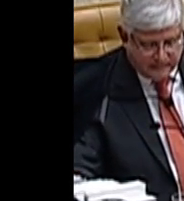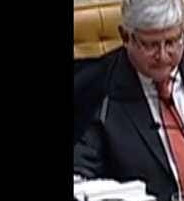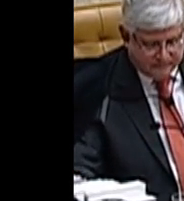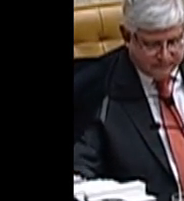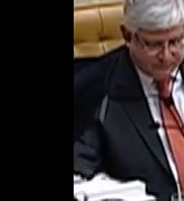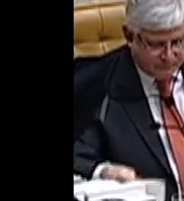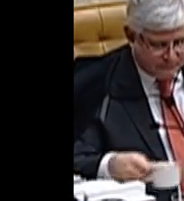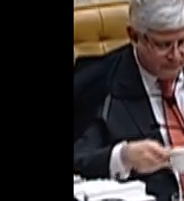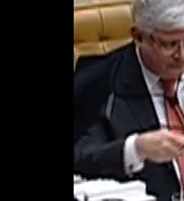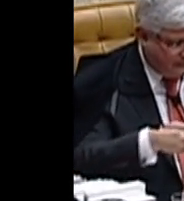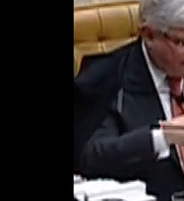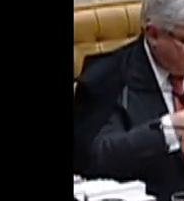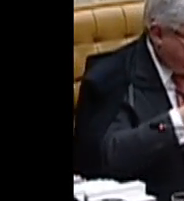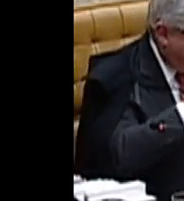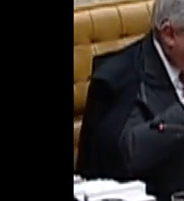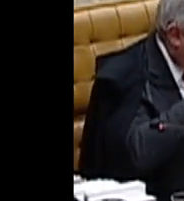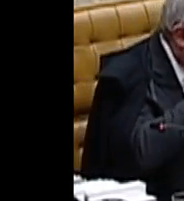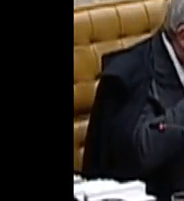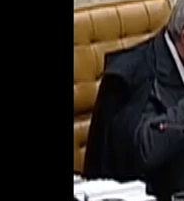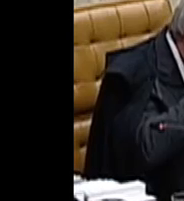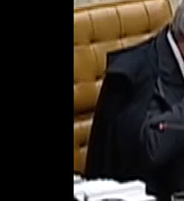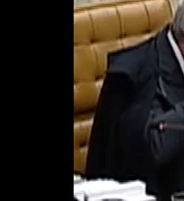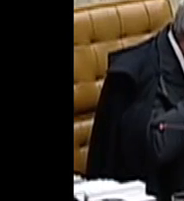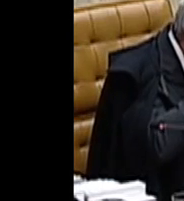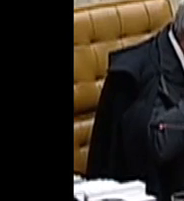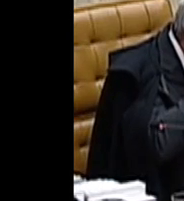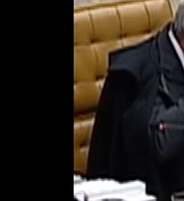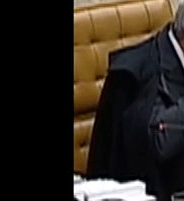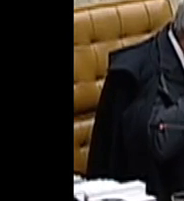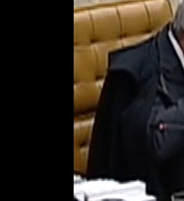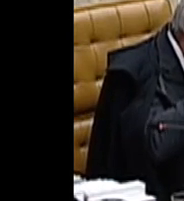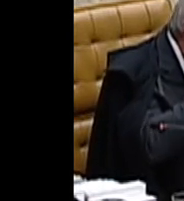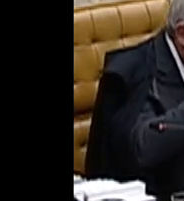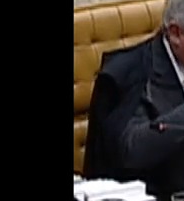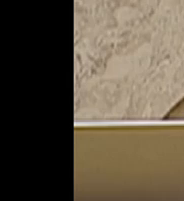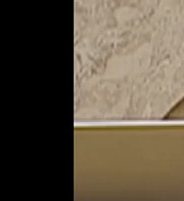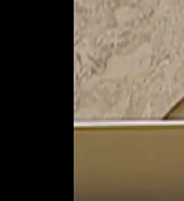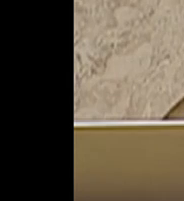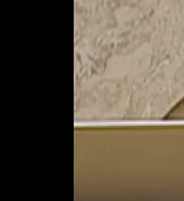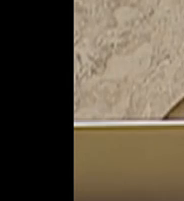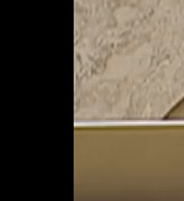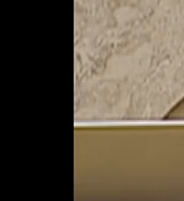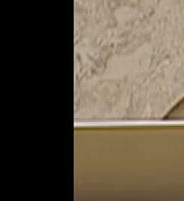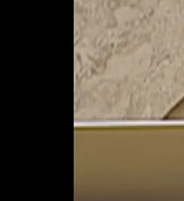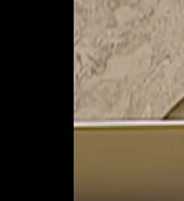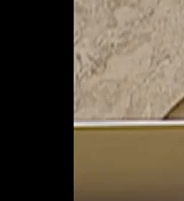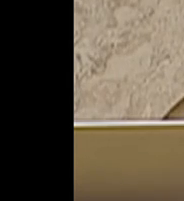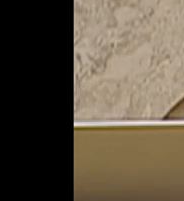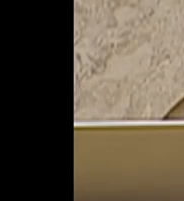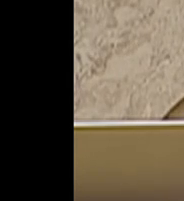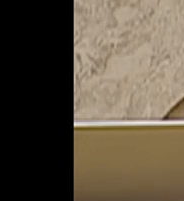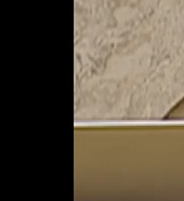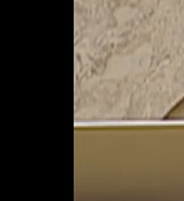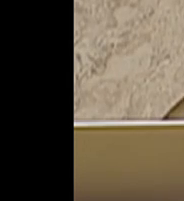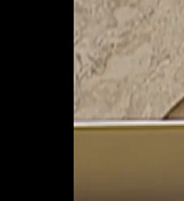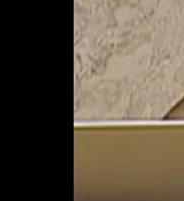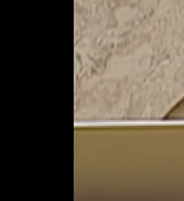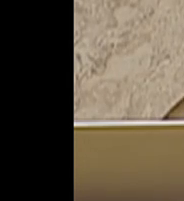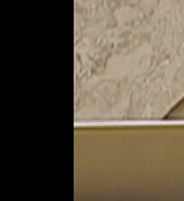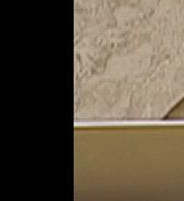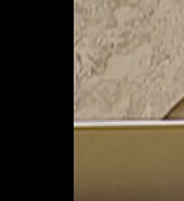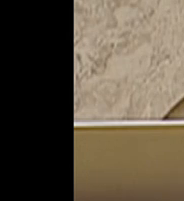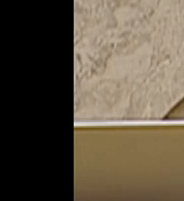ministra Carmen Lúcia senhor Procurador Geral Dr Rodrigo janu senhor presidente da OAB Dr Cláudio